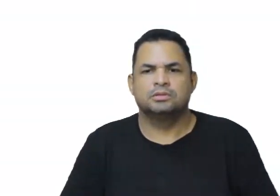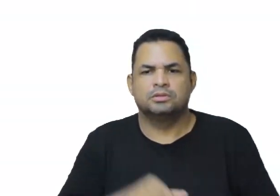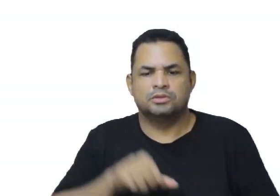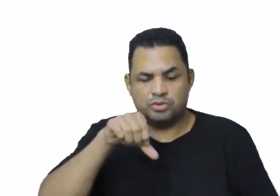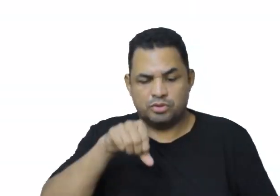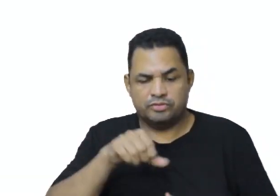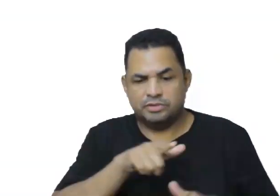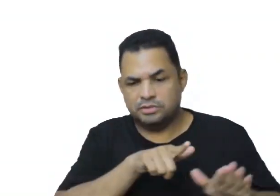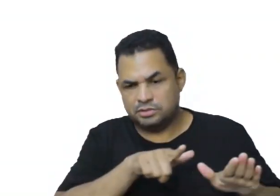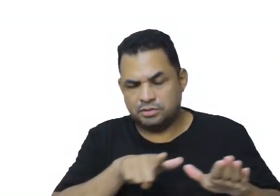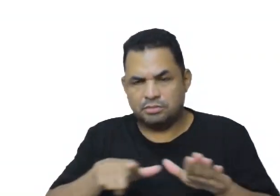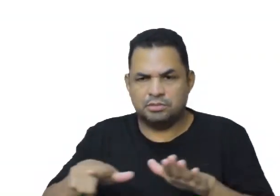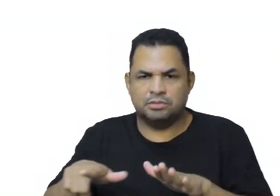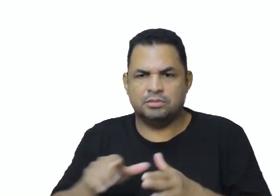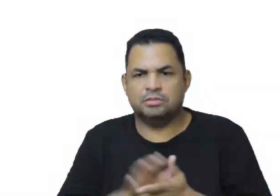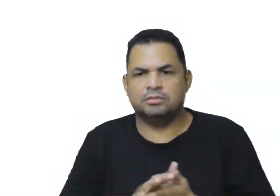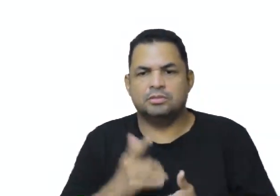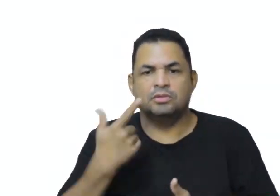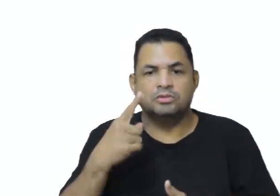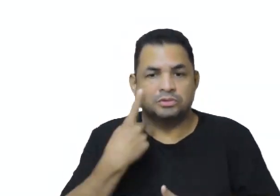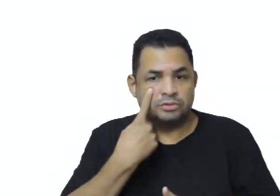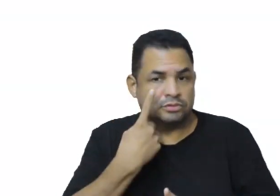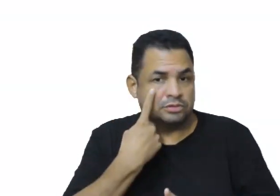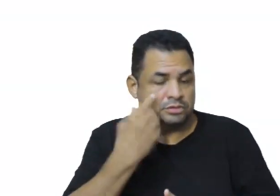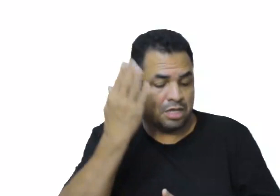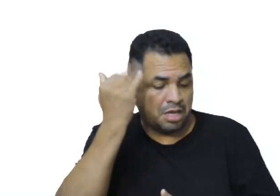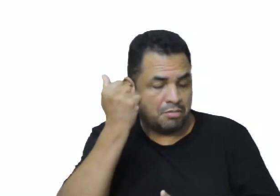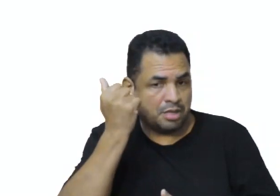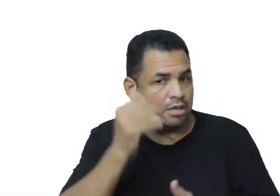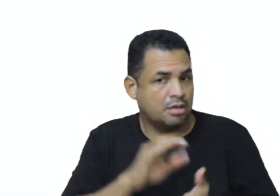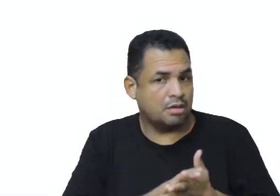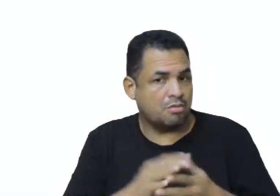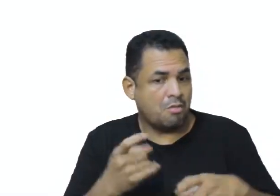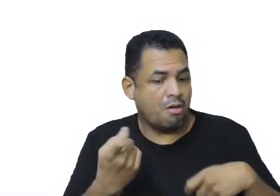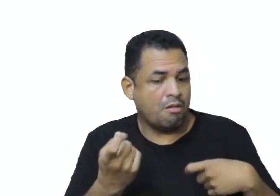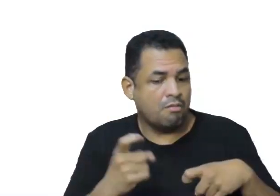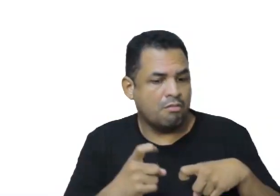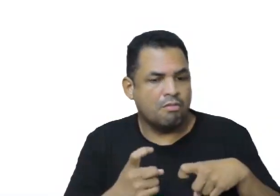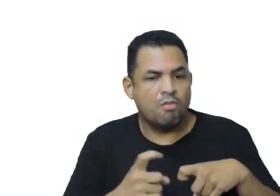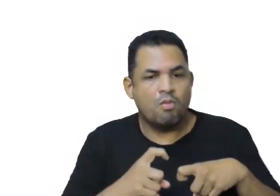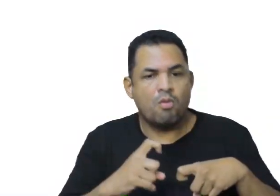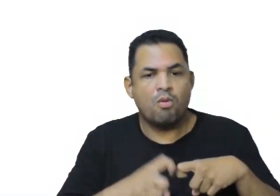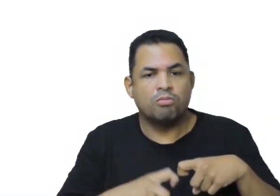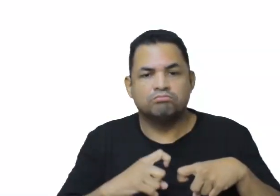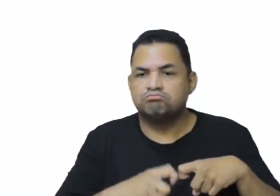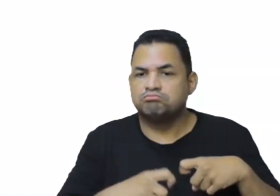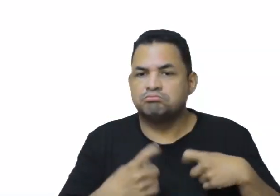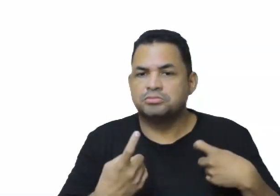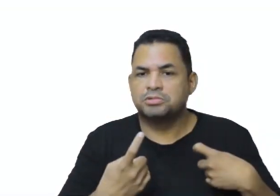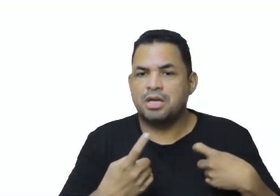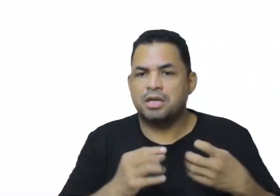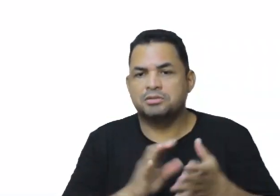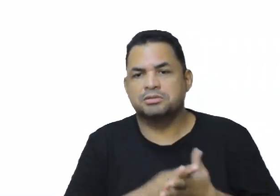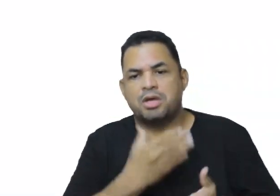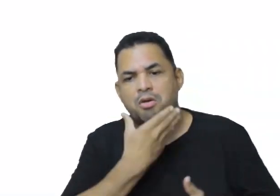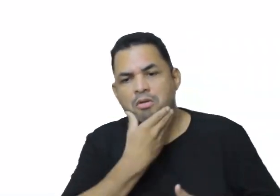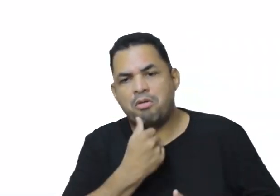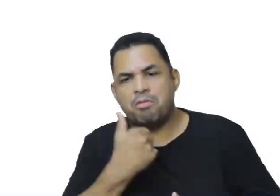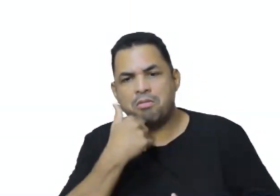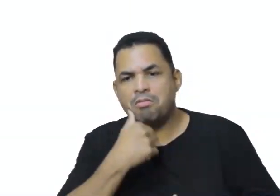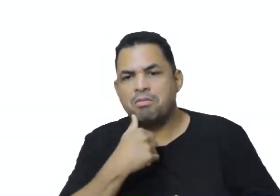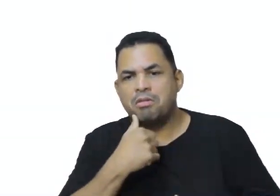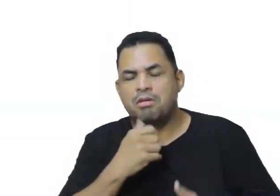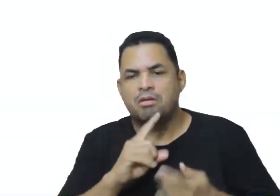9 semanas. Não se consegue identificar o sexo do bebê, mas os órgãos genitais já estão se formando,